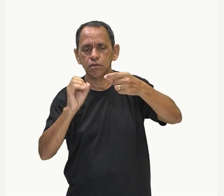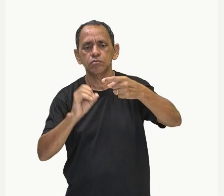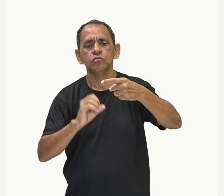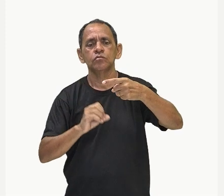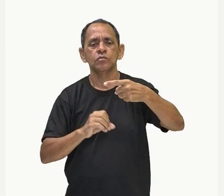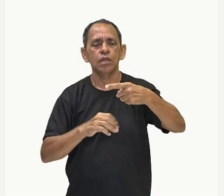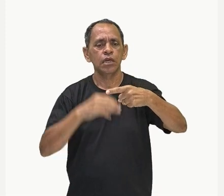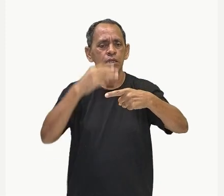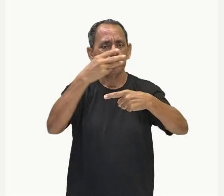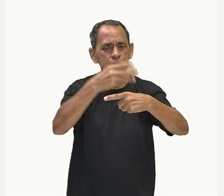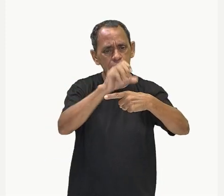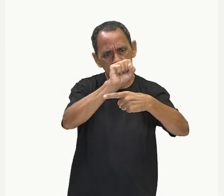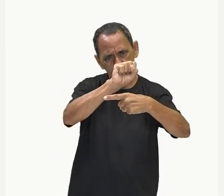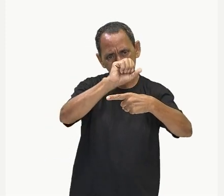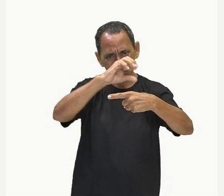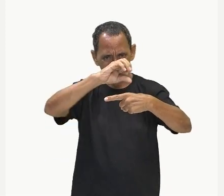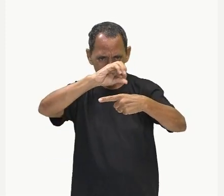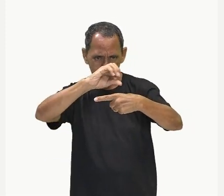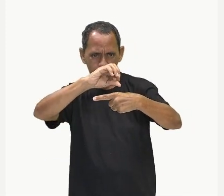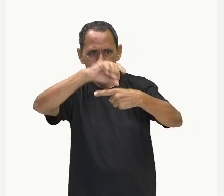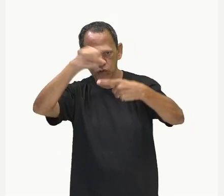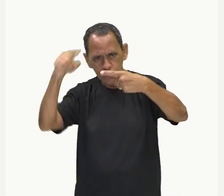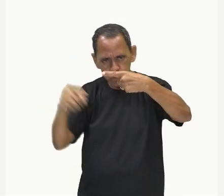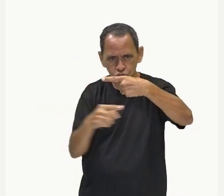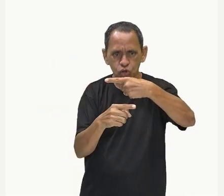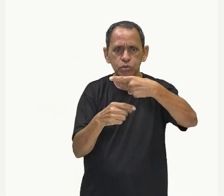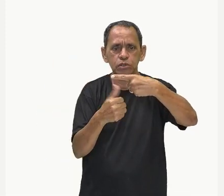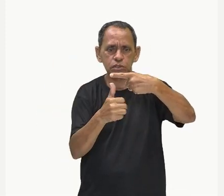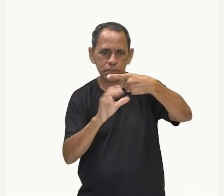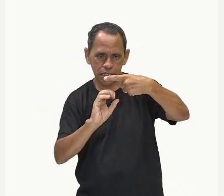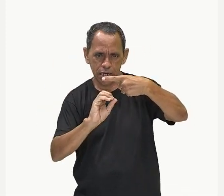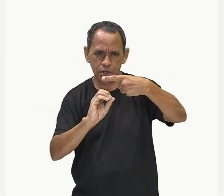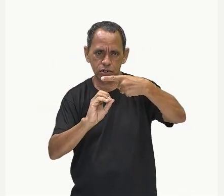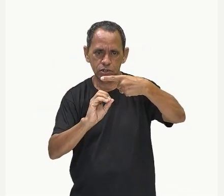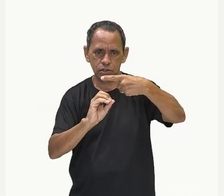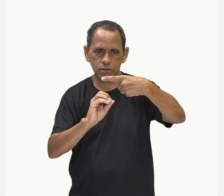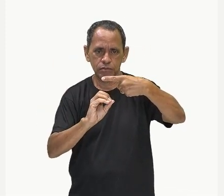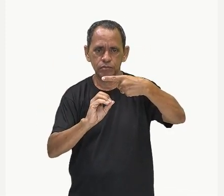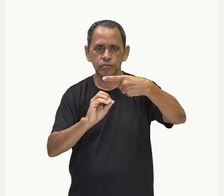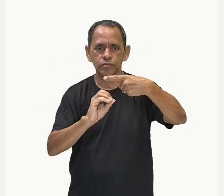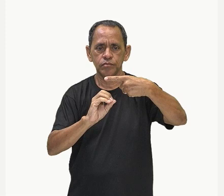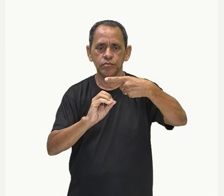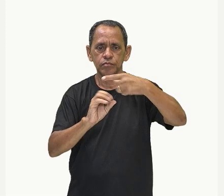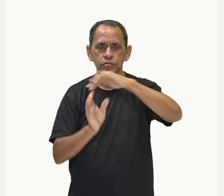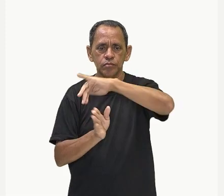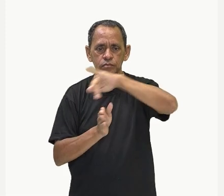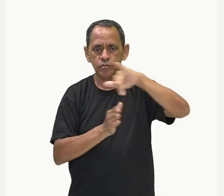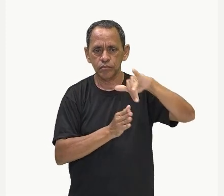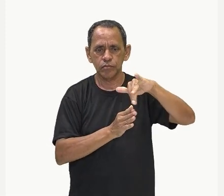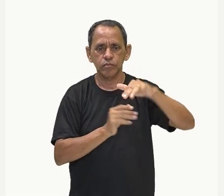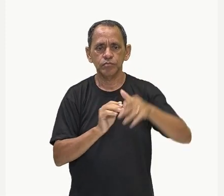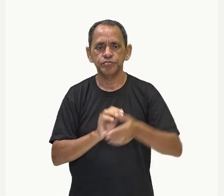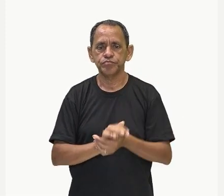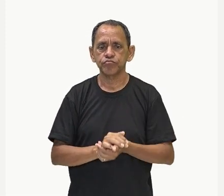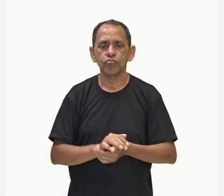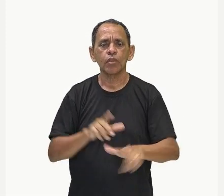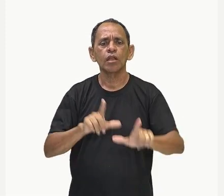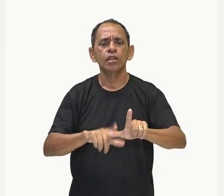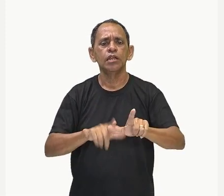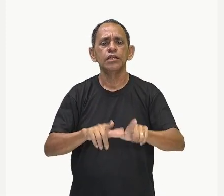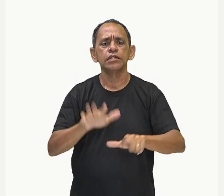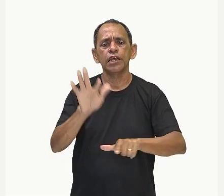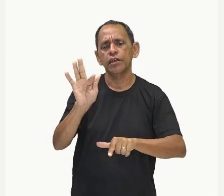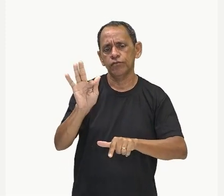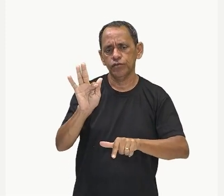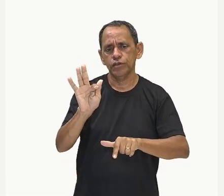ficando 389 sobre 10. Vamos lá para a nossa